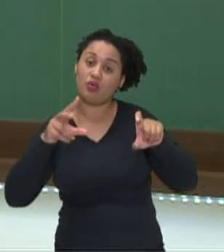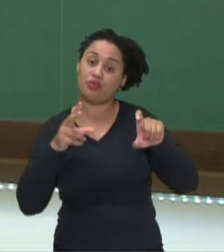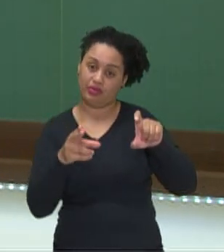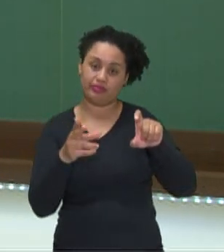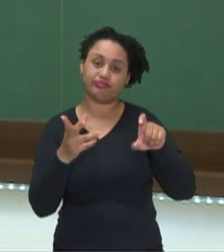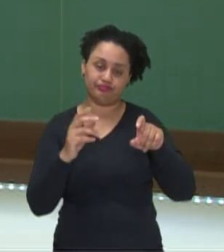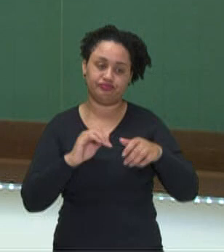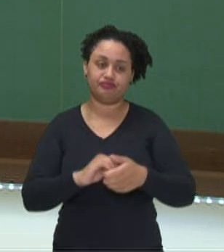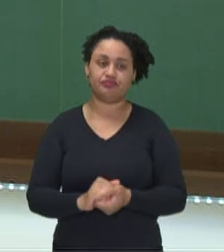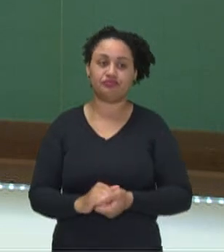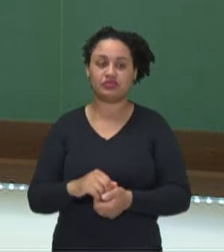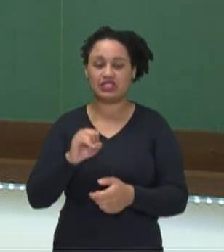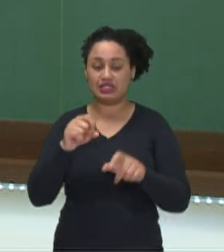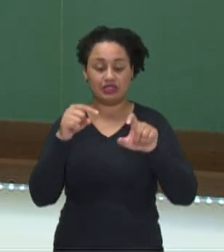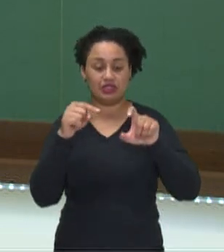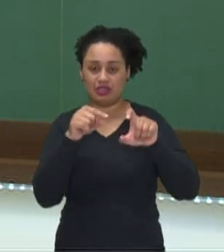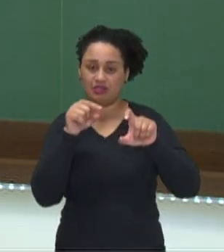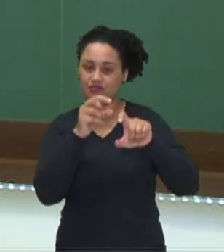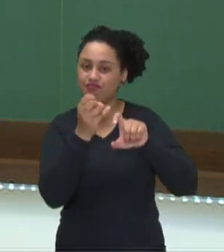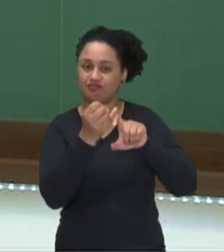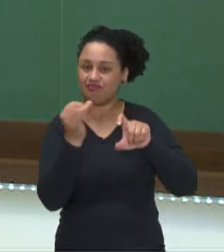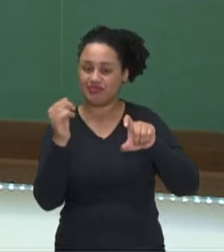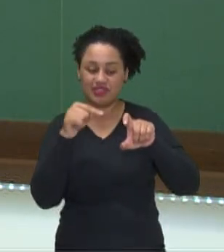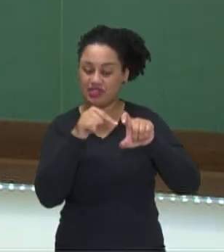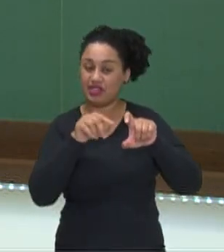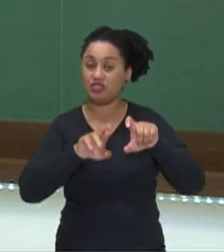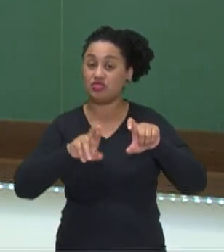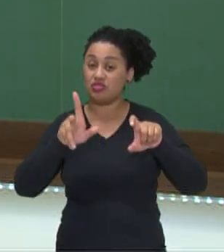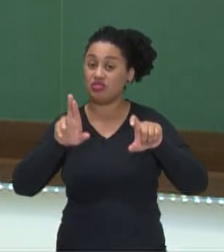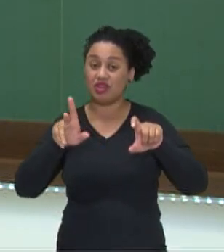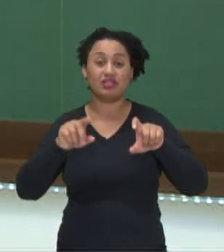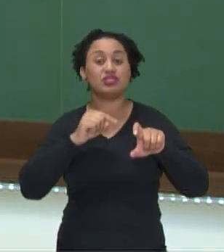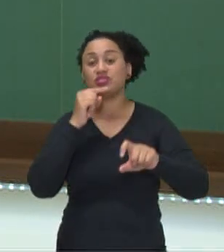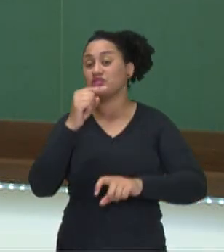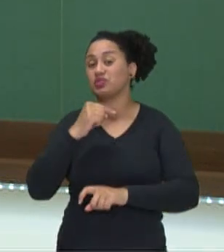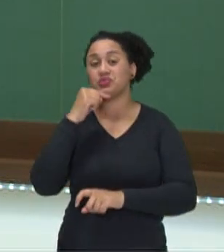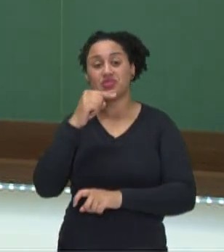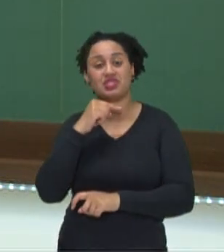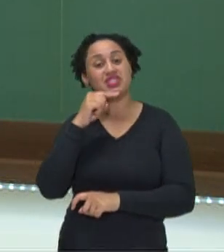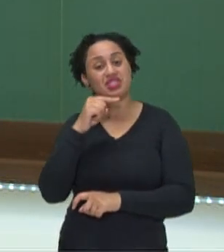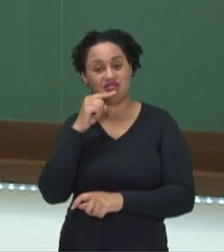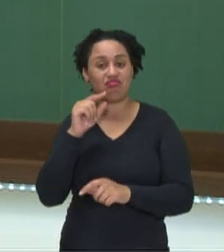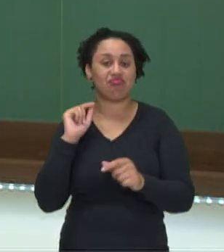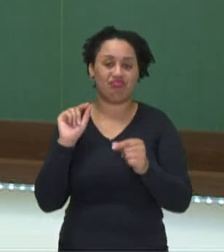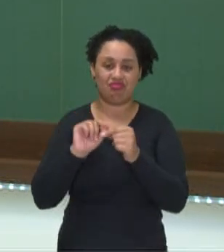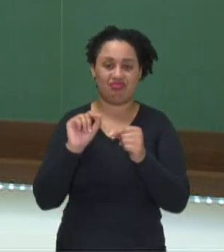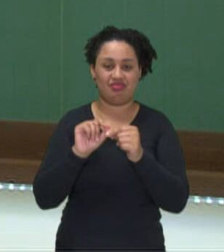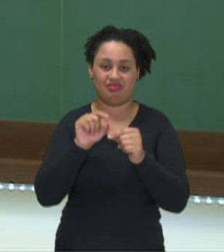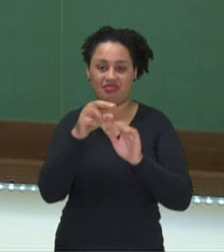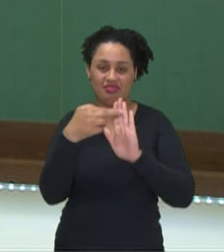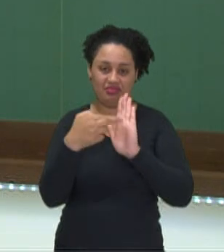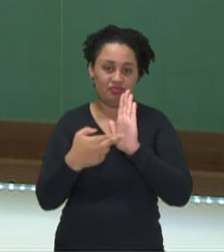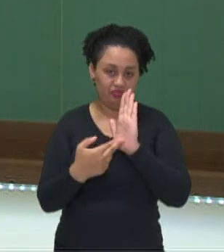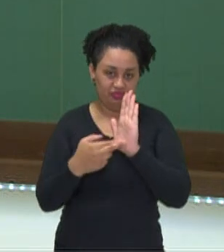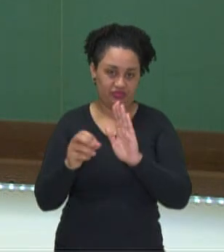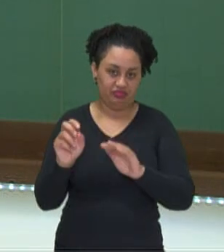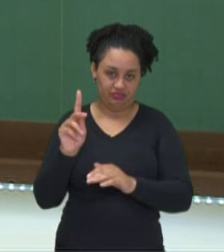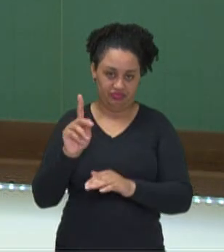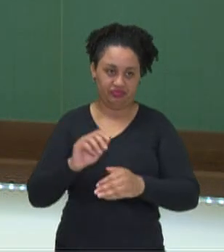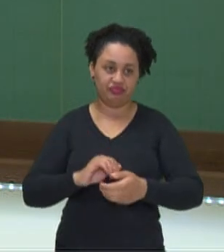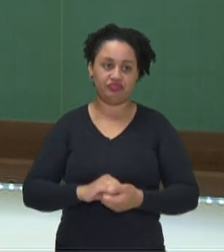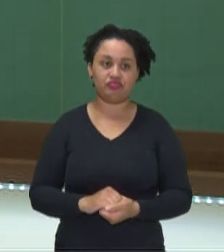base. Se as potências não tivessem a mesma base, não poderíamos aplicar essa regrinha,